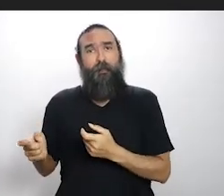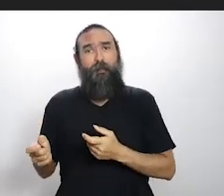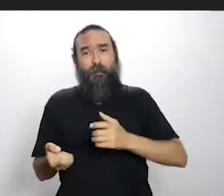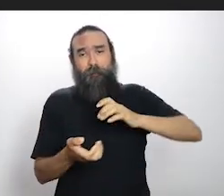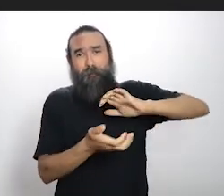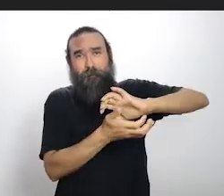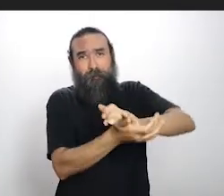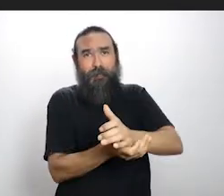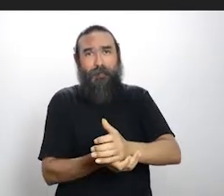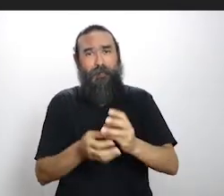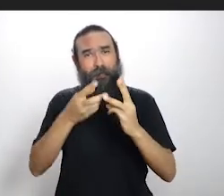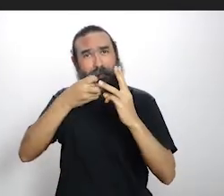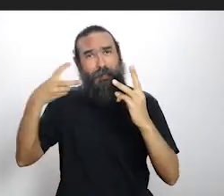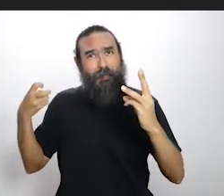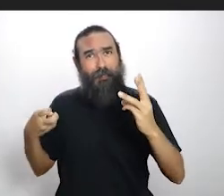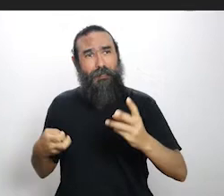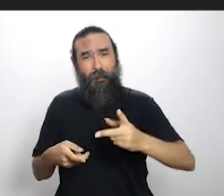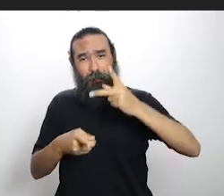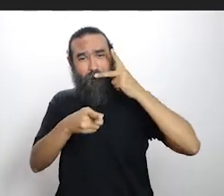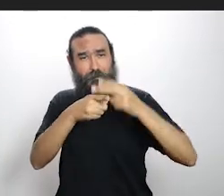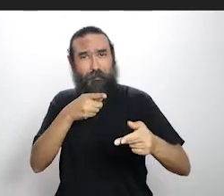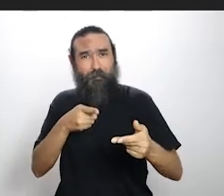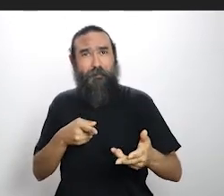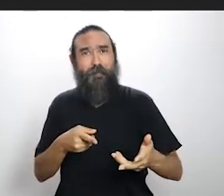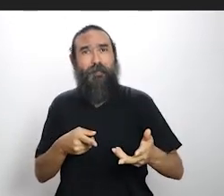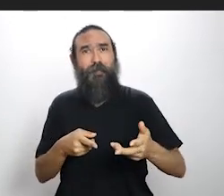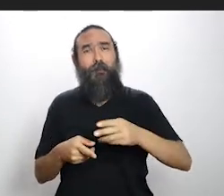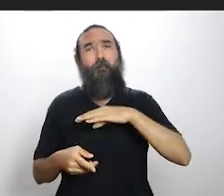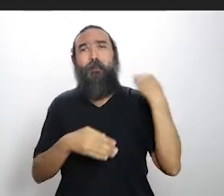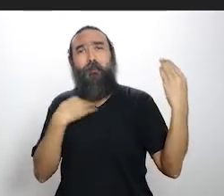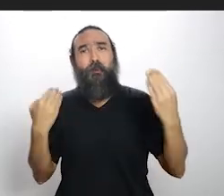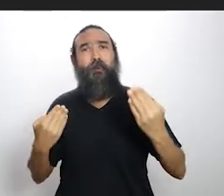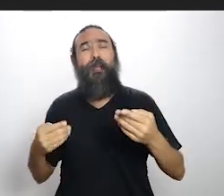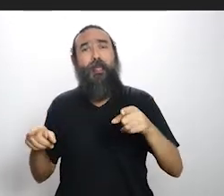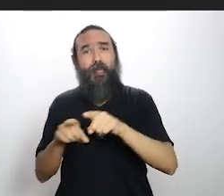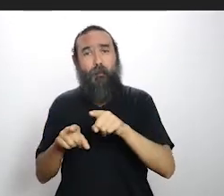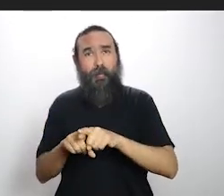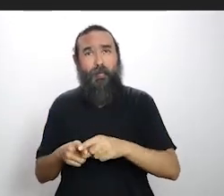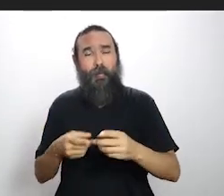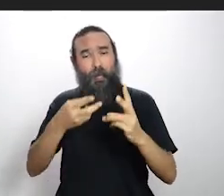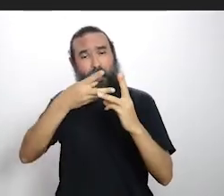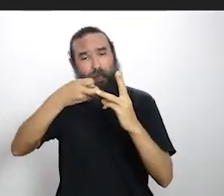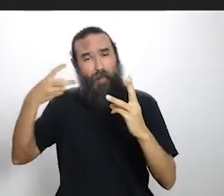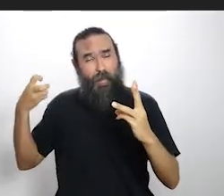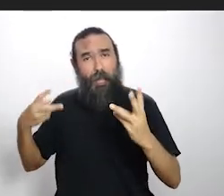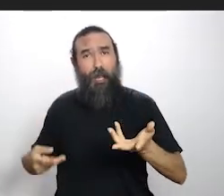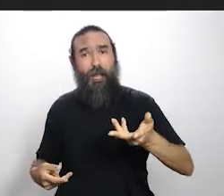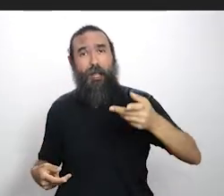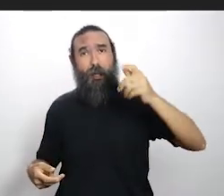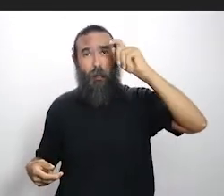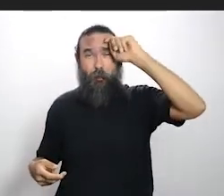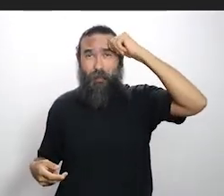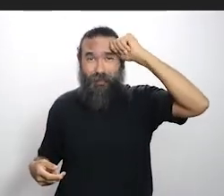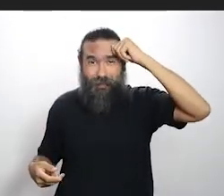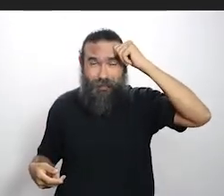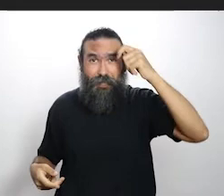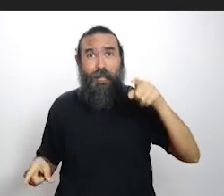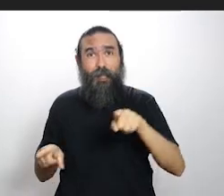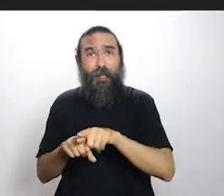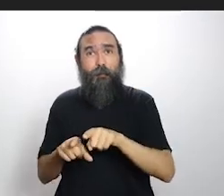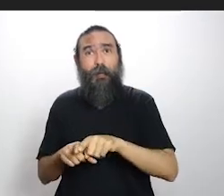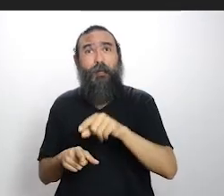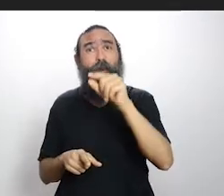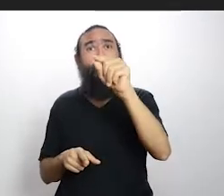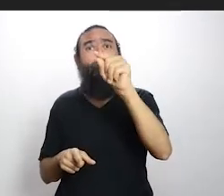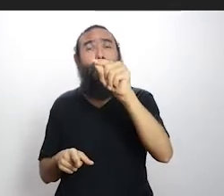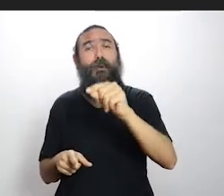faz com que pessoas negras e indígenas sejam alvo, né, da maior parte dos assassinatos promovidos